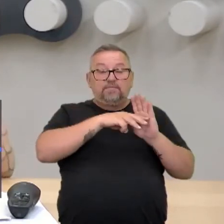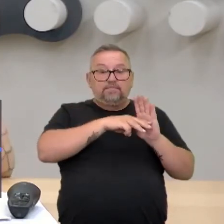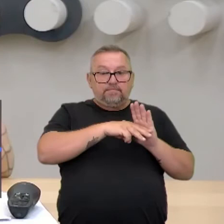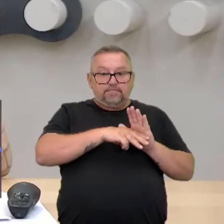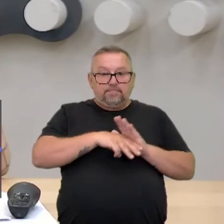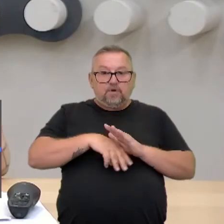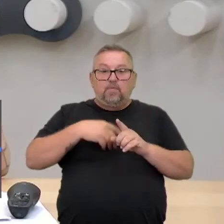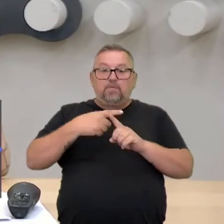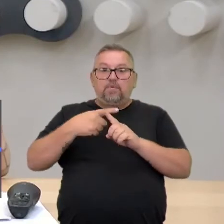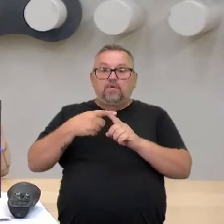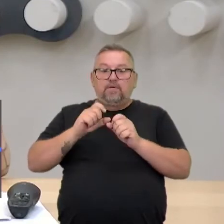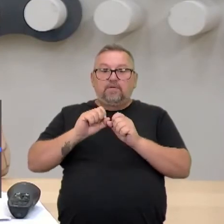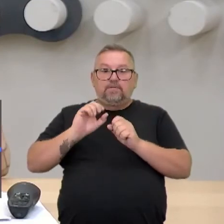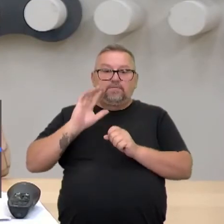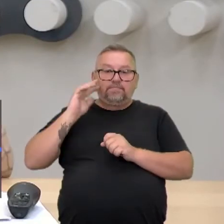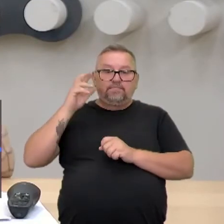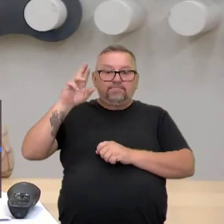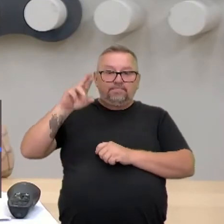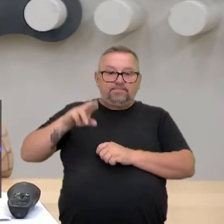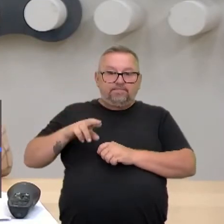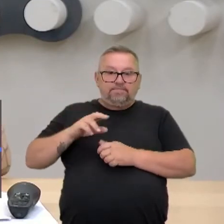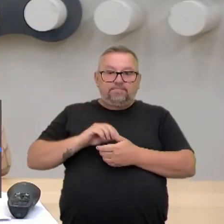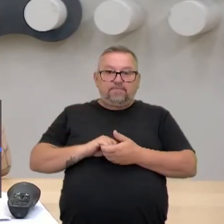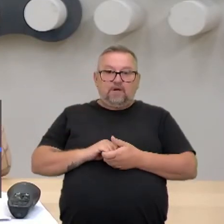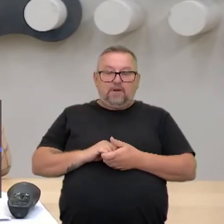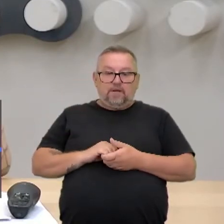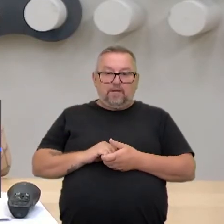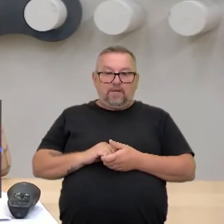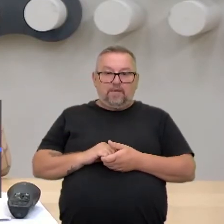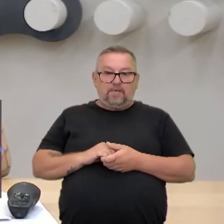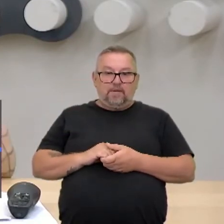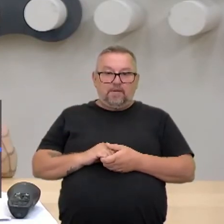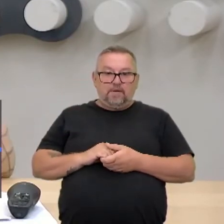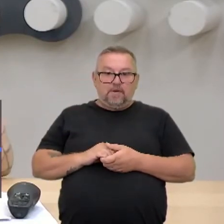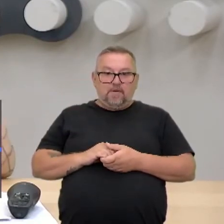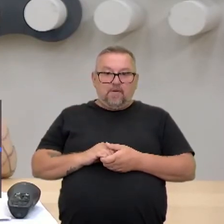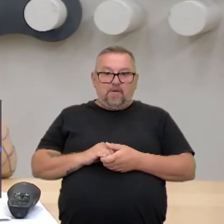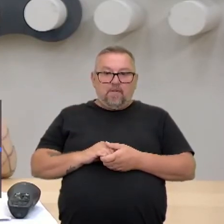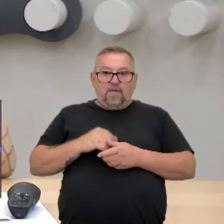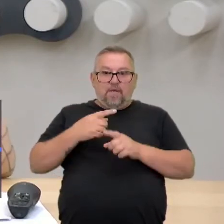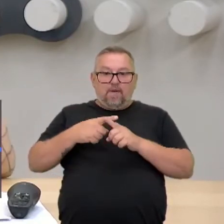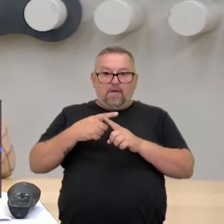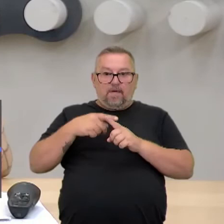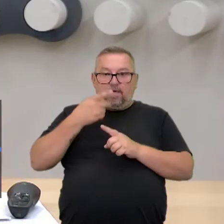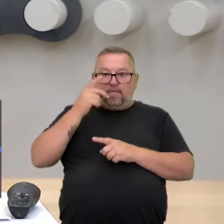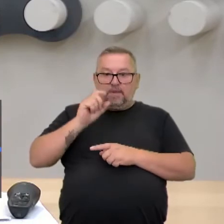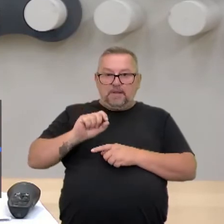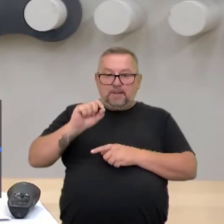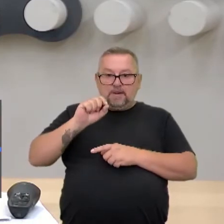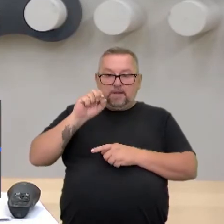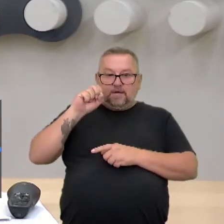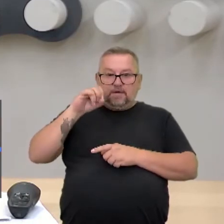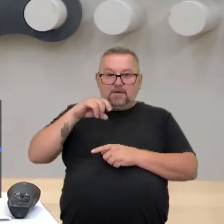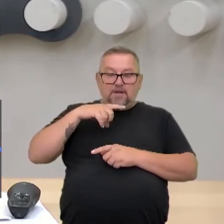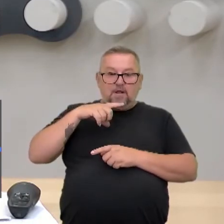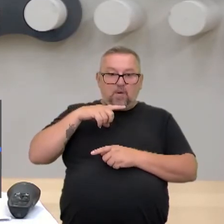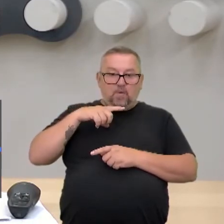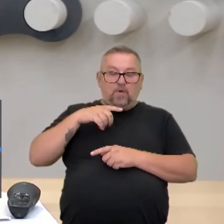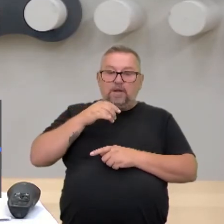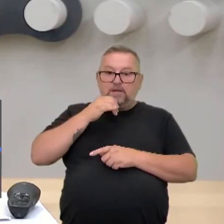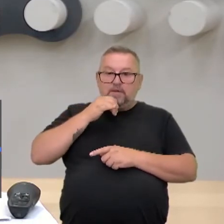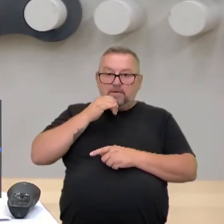faz essa decisão tão radical filosoficamente tão radical porque ele diz o seguinte se eu